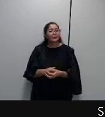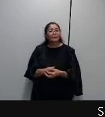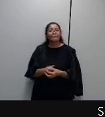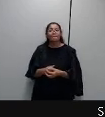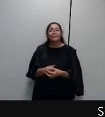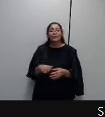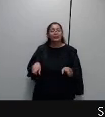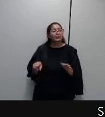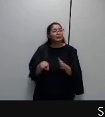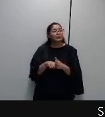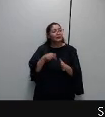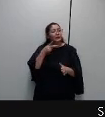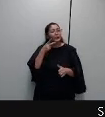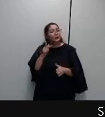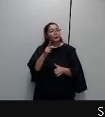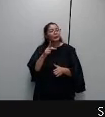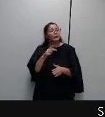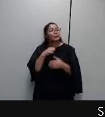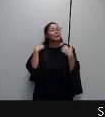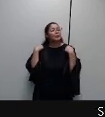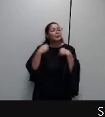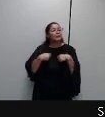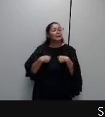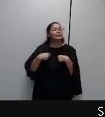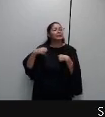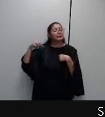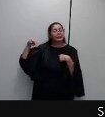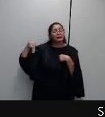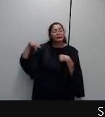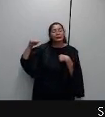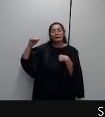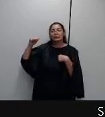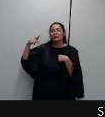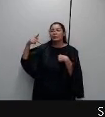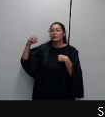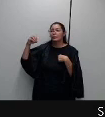Então o que o tribunal de origem para